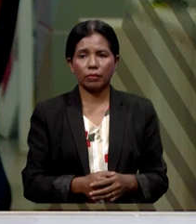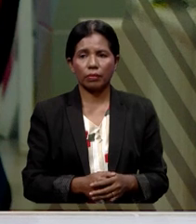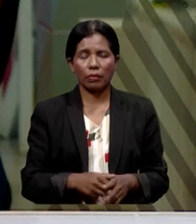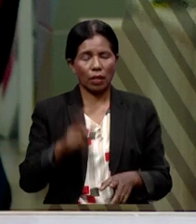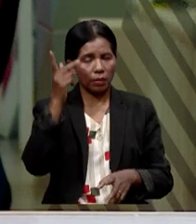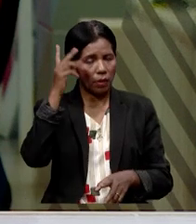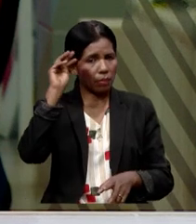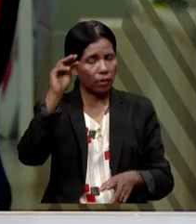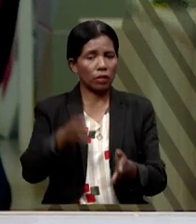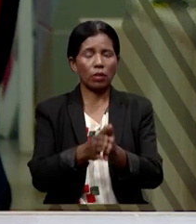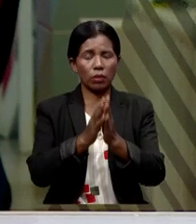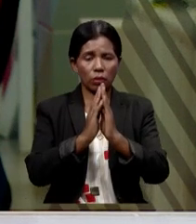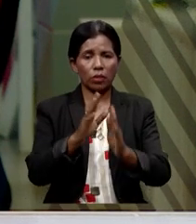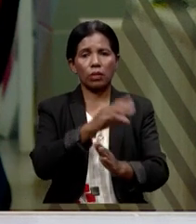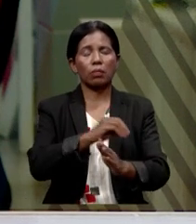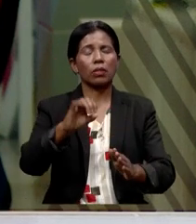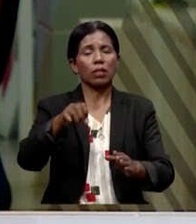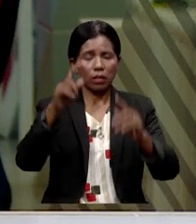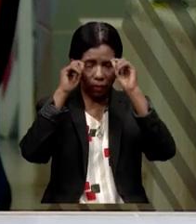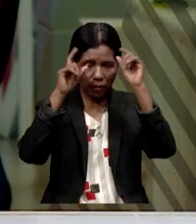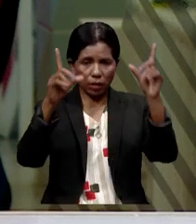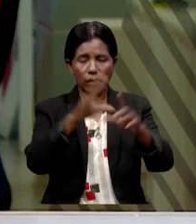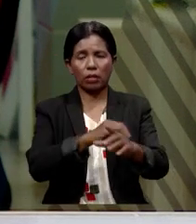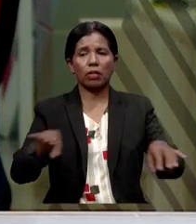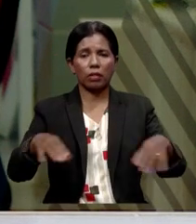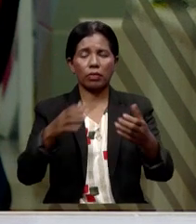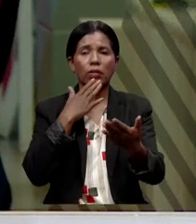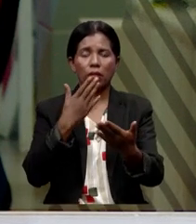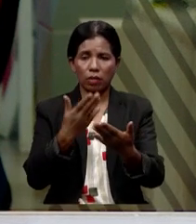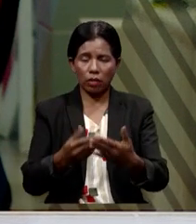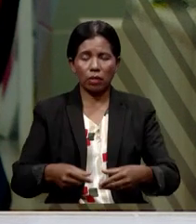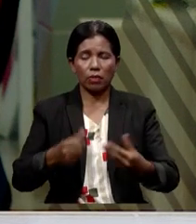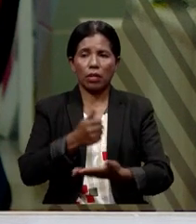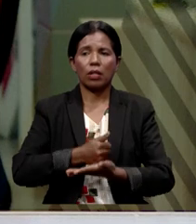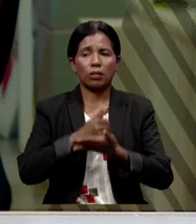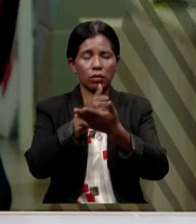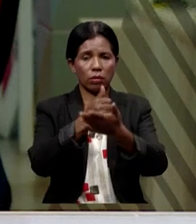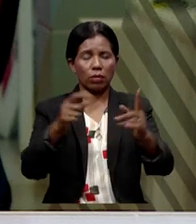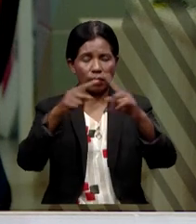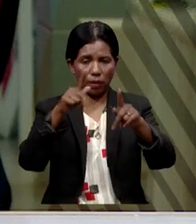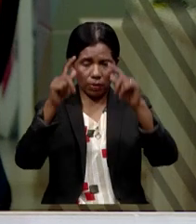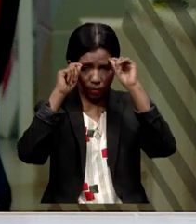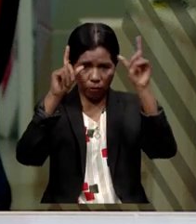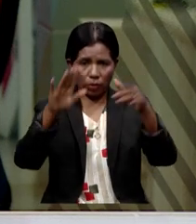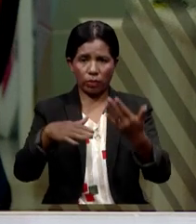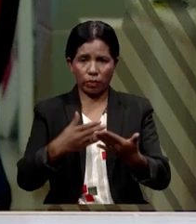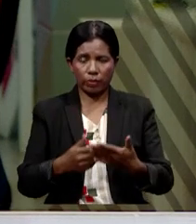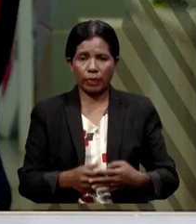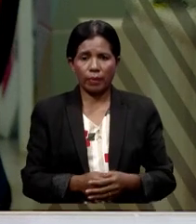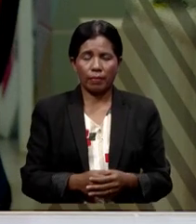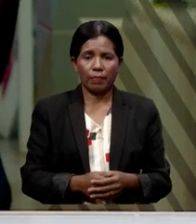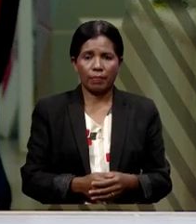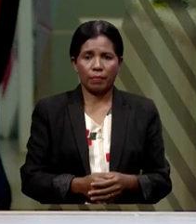O primeiro-ministro russo da consulado Timor-Leste, da Belfast, está no serviço de dia, com a assistência da Timor-Leste.